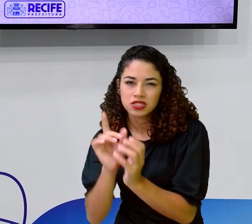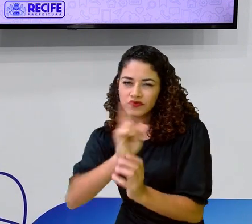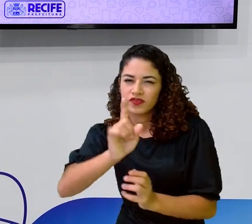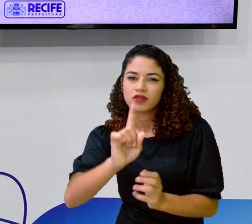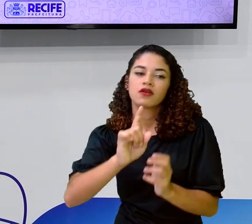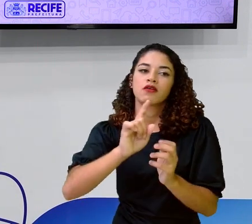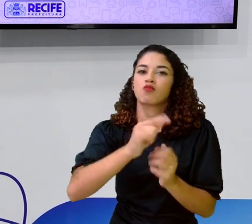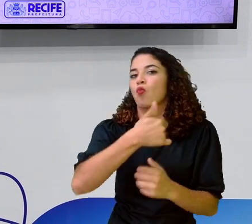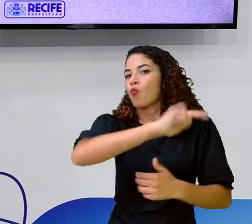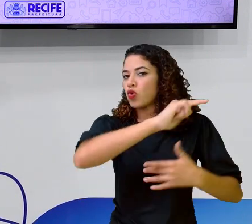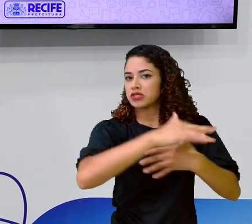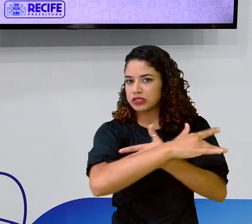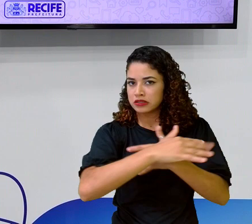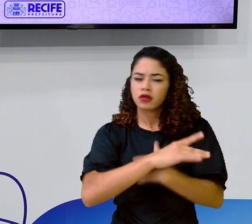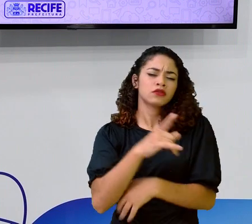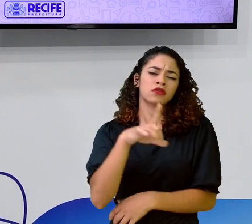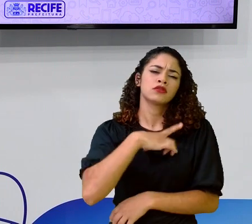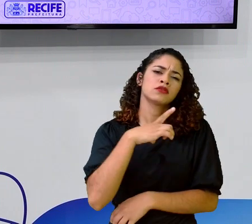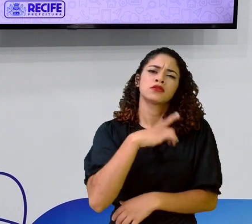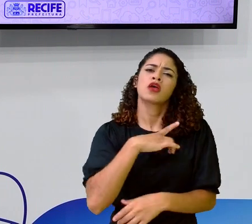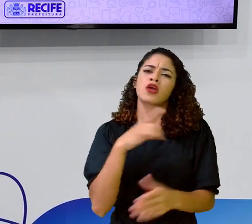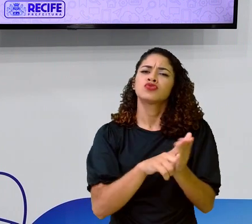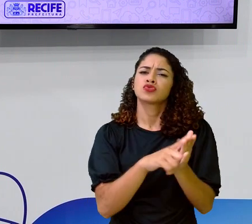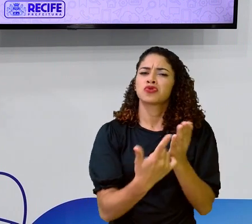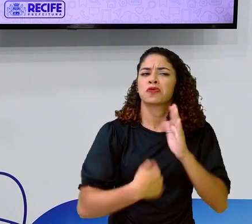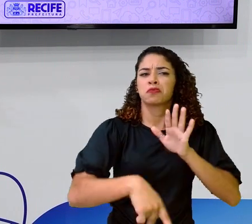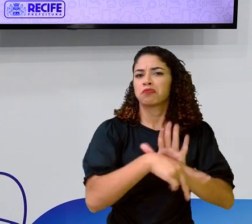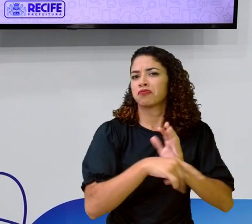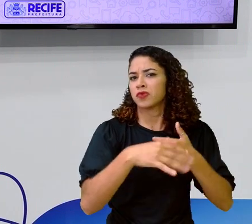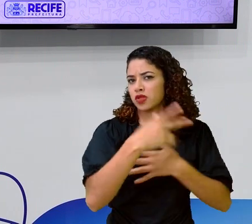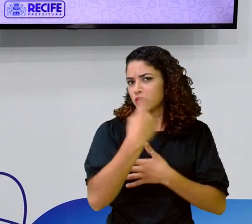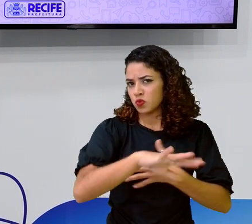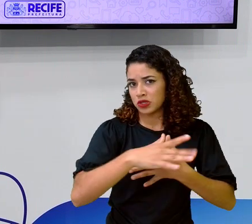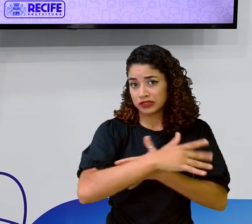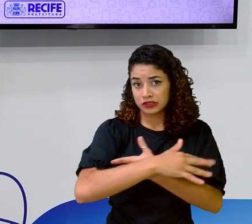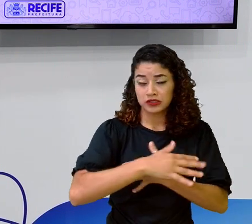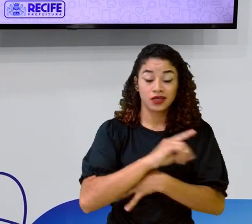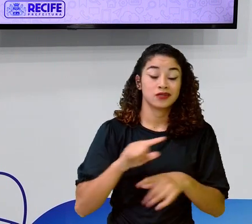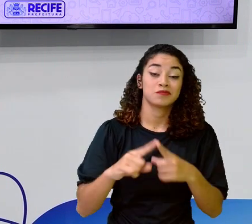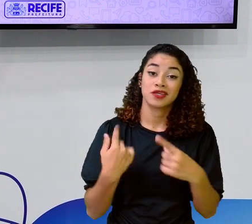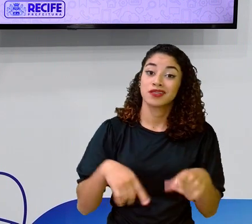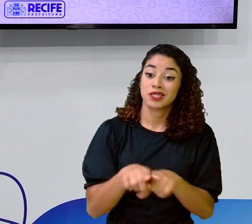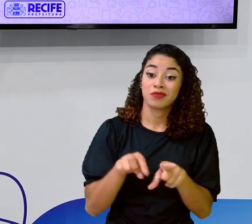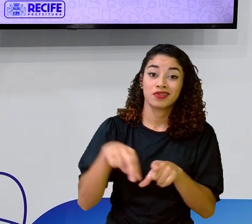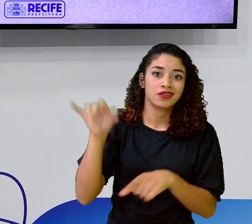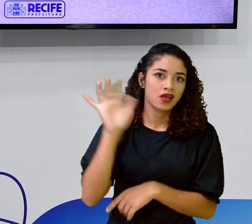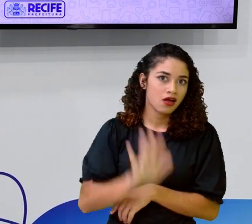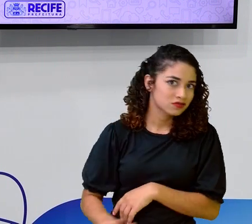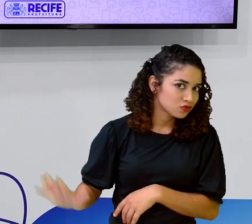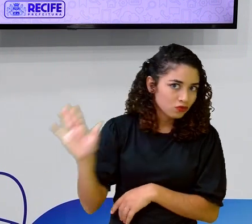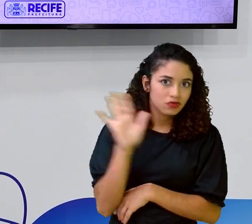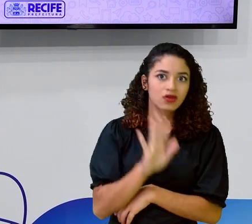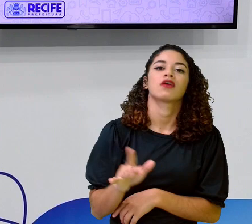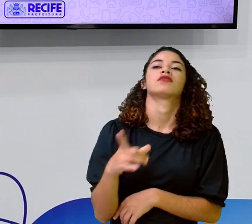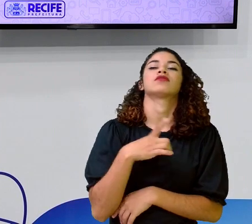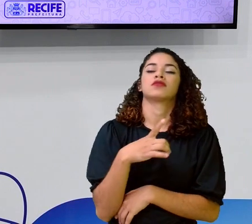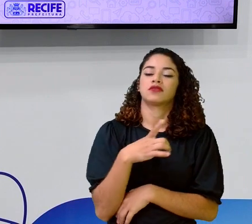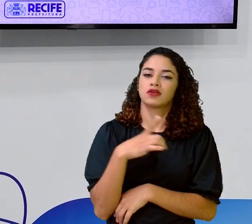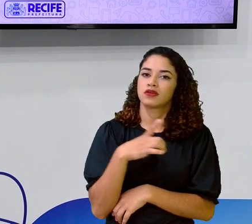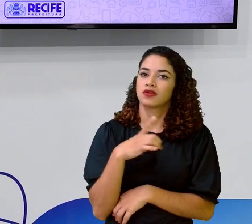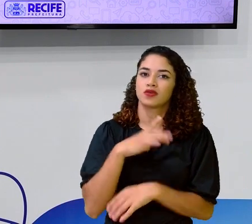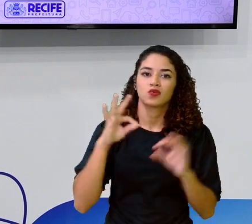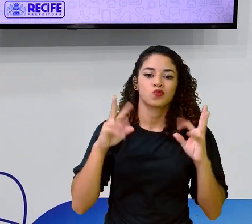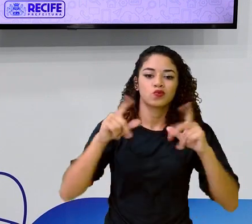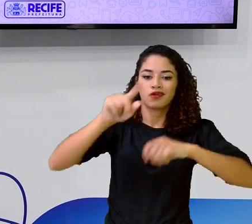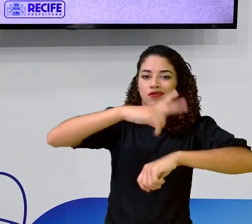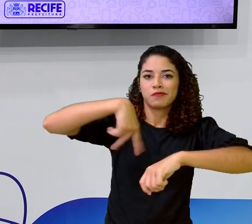os telejornais locais. E tem o nacional. O nacional, que se refere a tudo o que acontece no país.